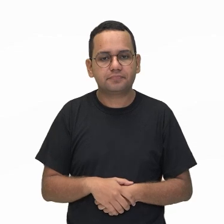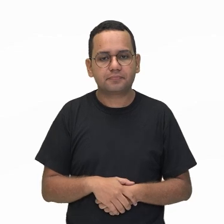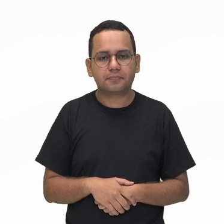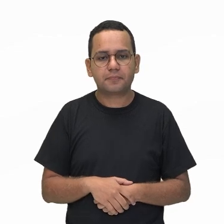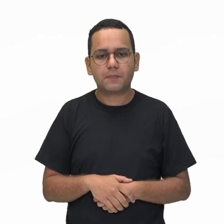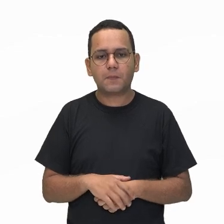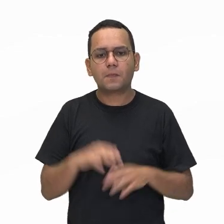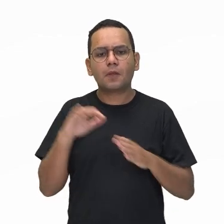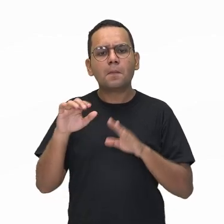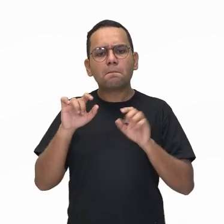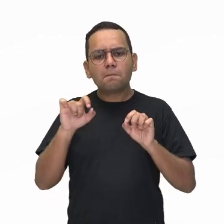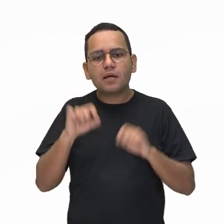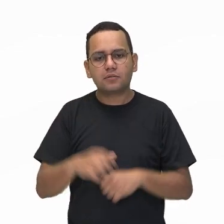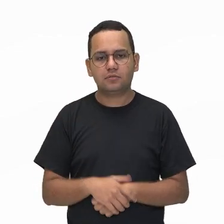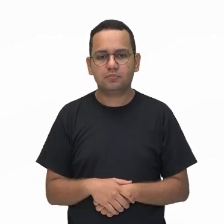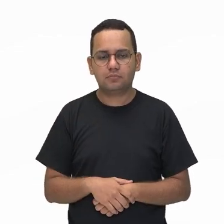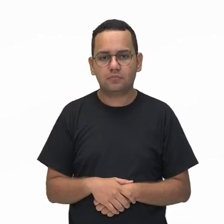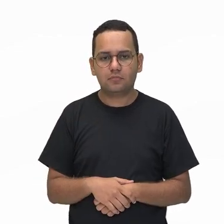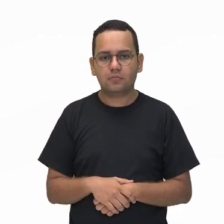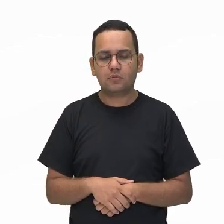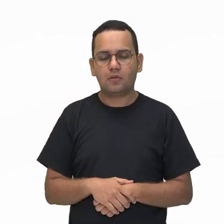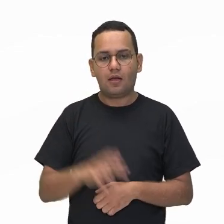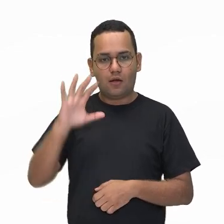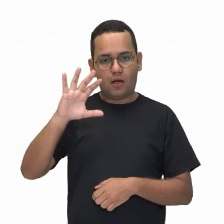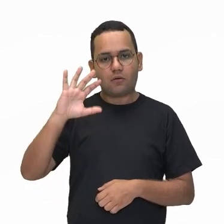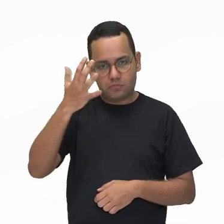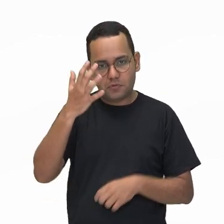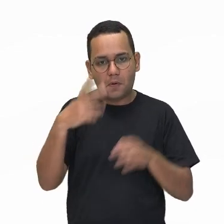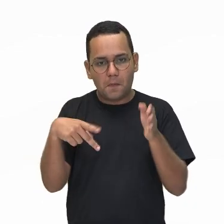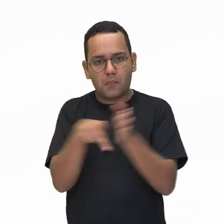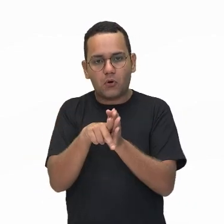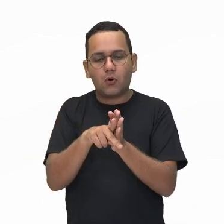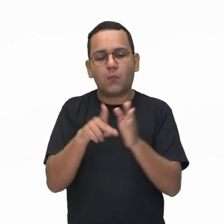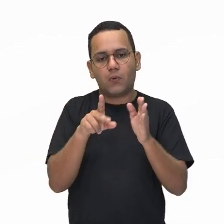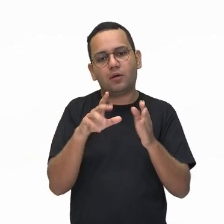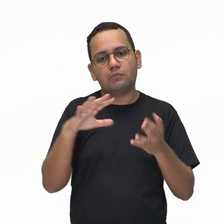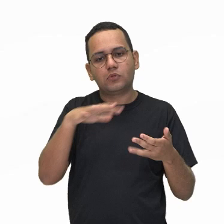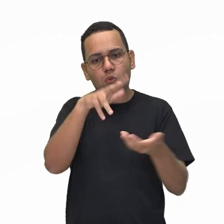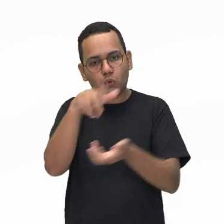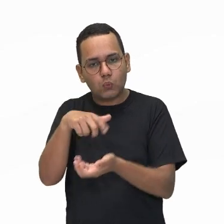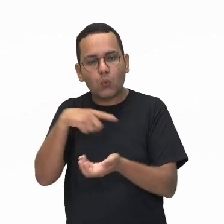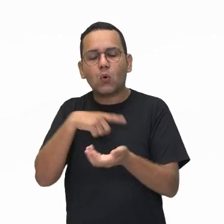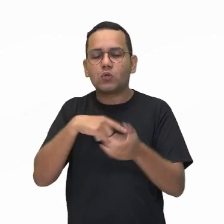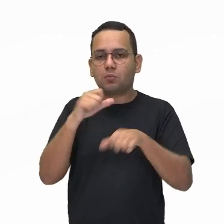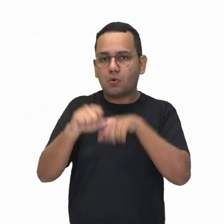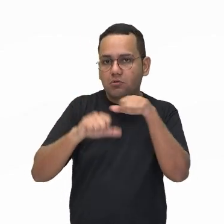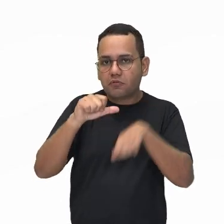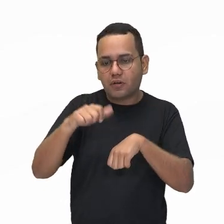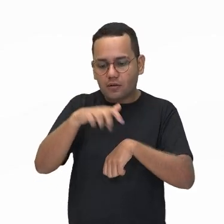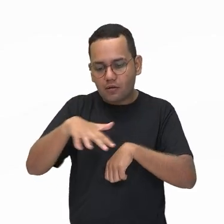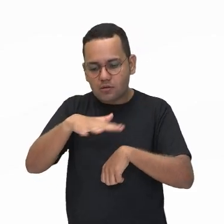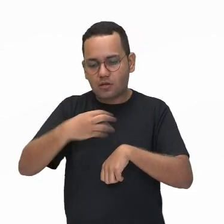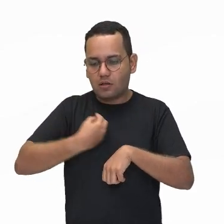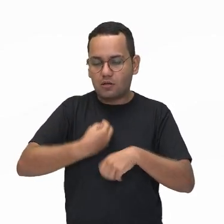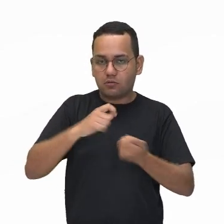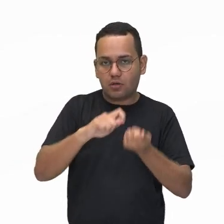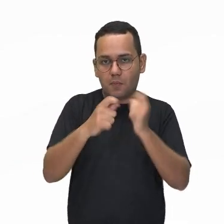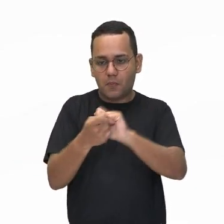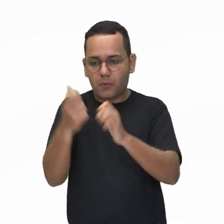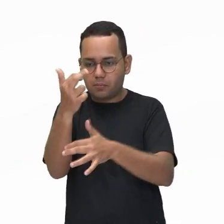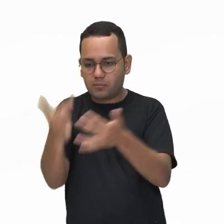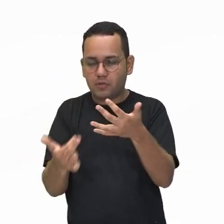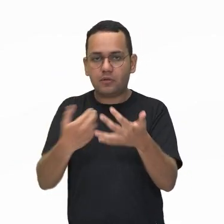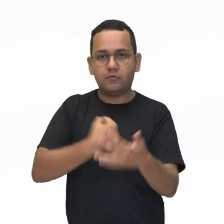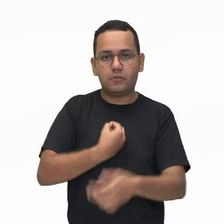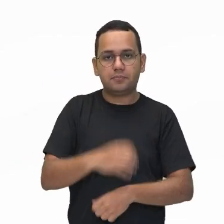influenciando a seleção natural e moldando a diversidade da vida. Neste meio ambiente aí, quando nós